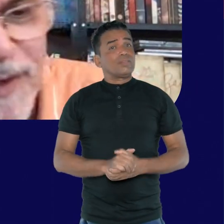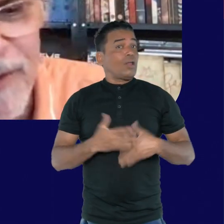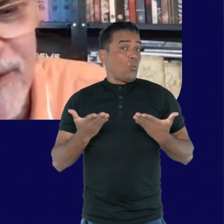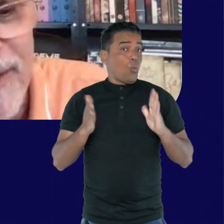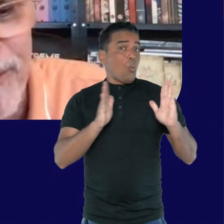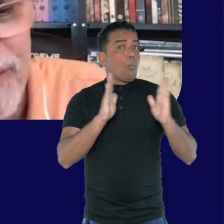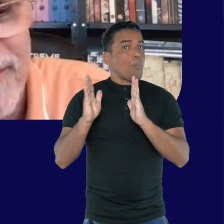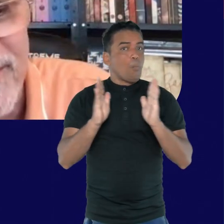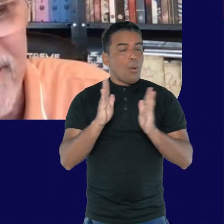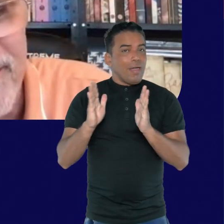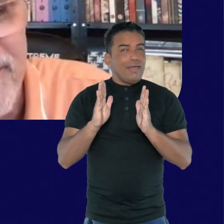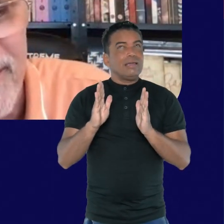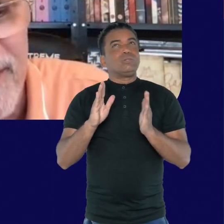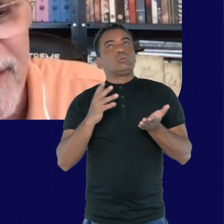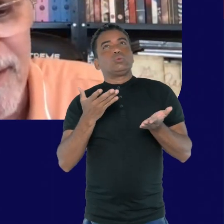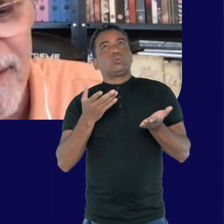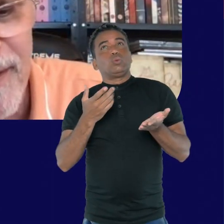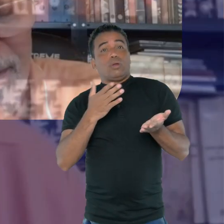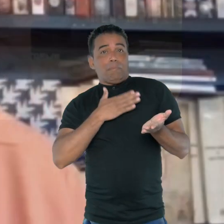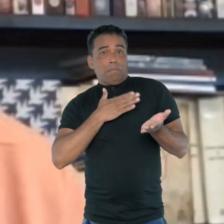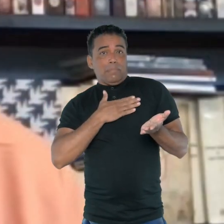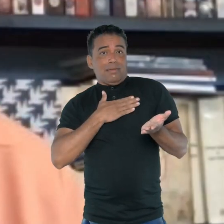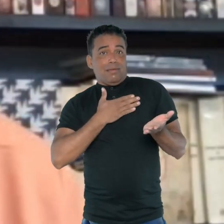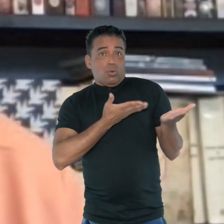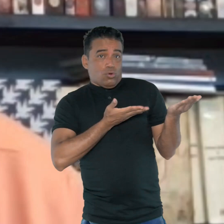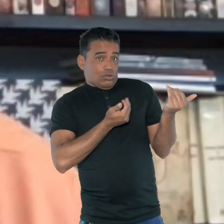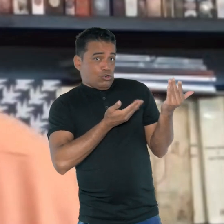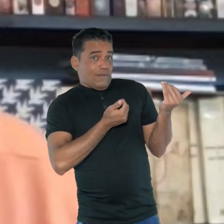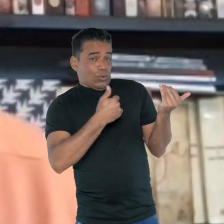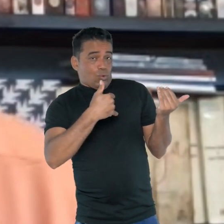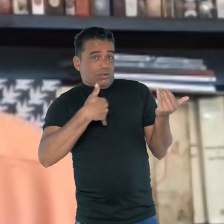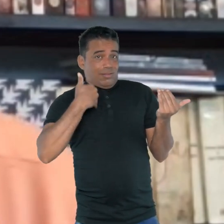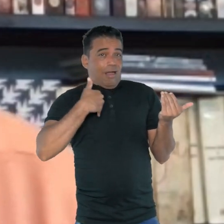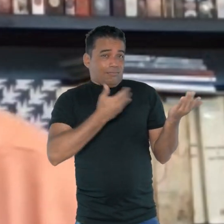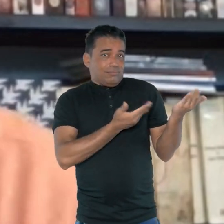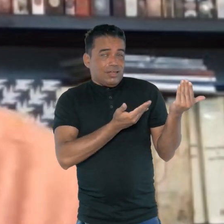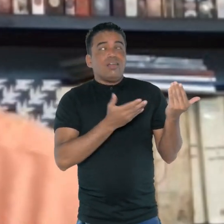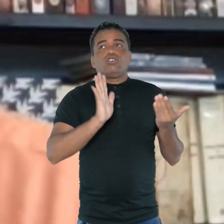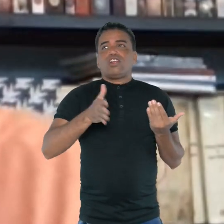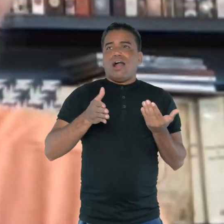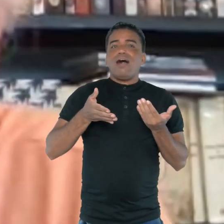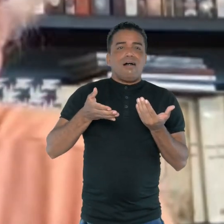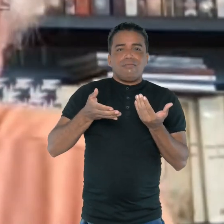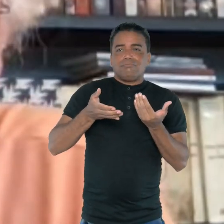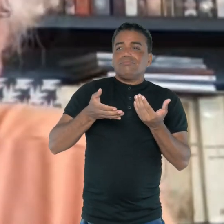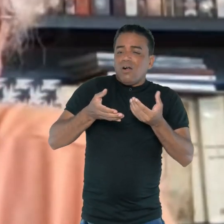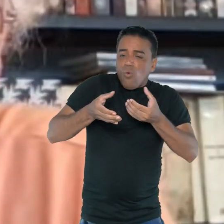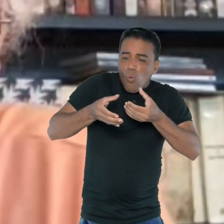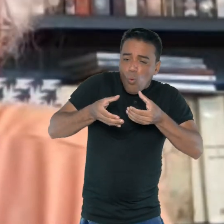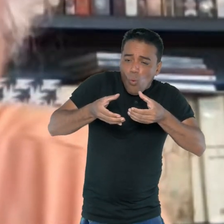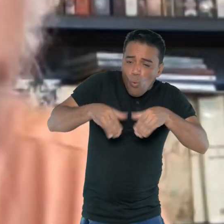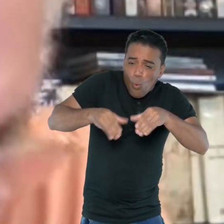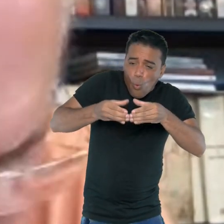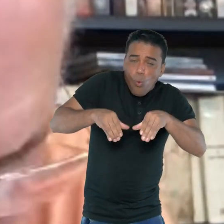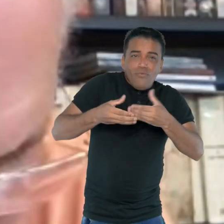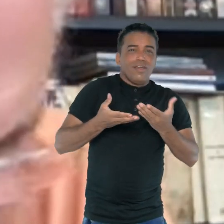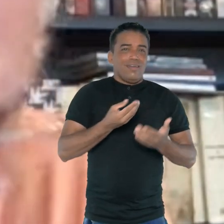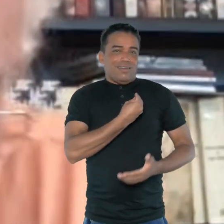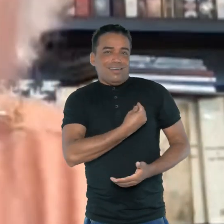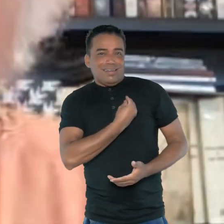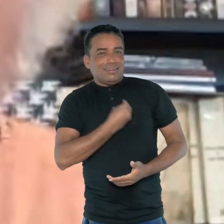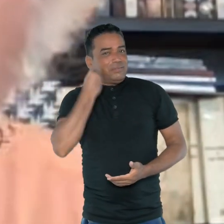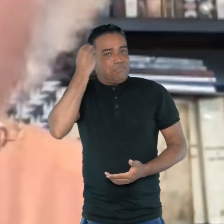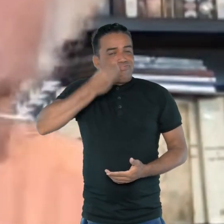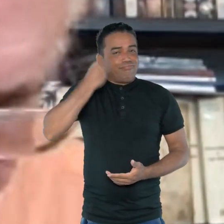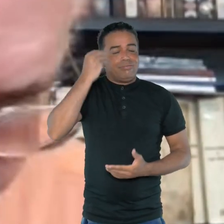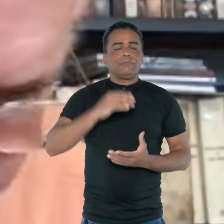nesse momento da adolescência, eu já vivenciava desse modo. Tem até um episódio